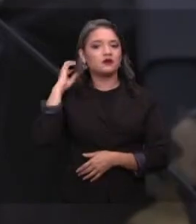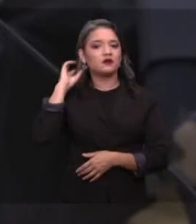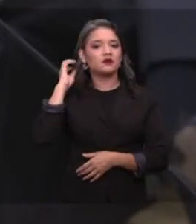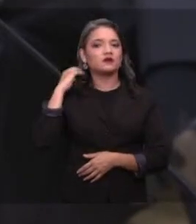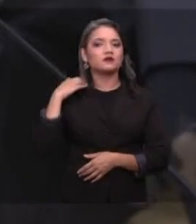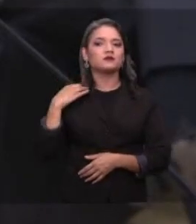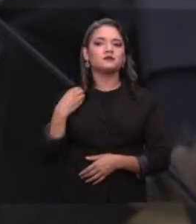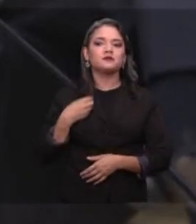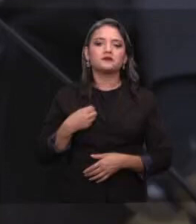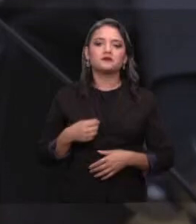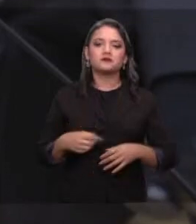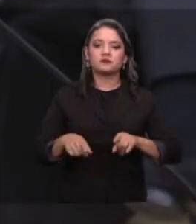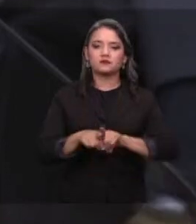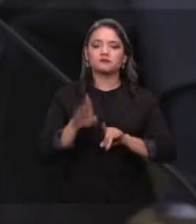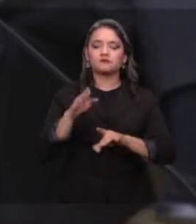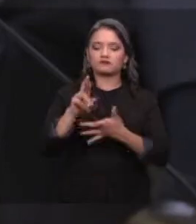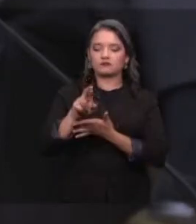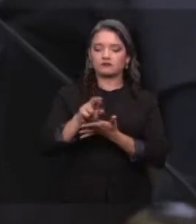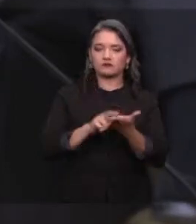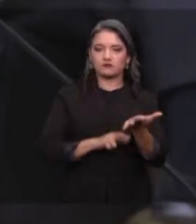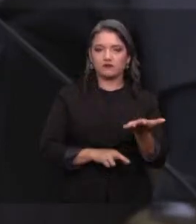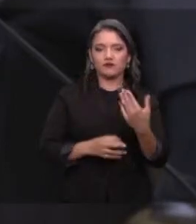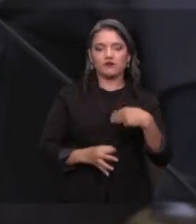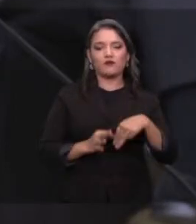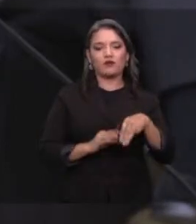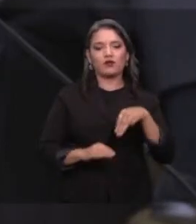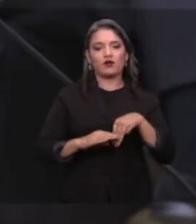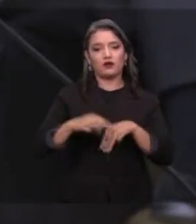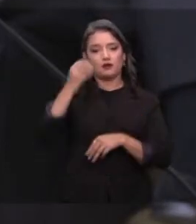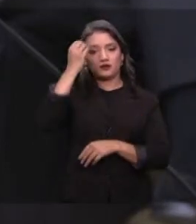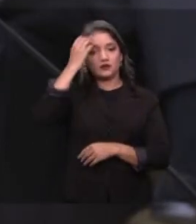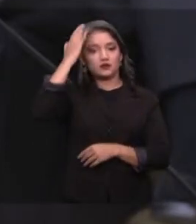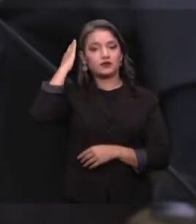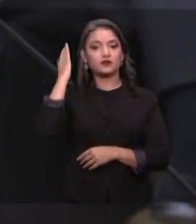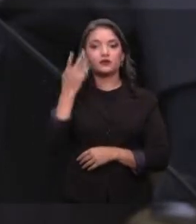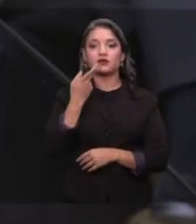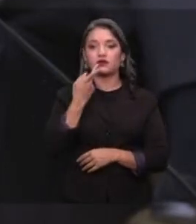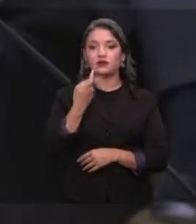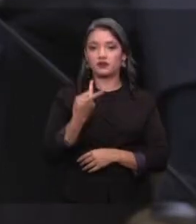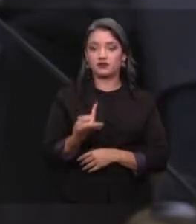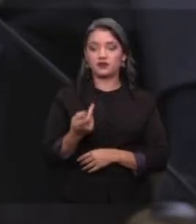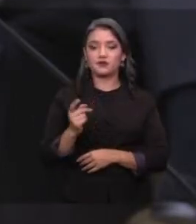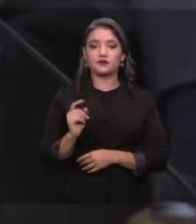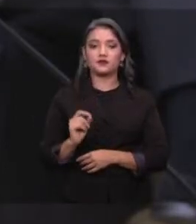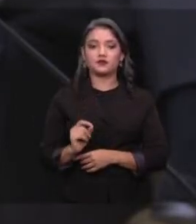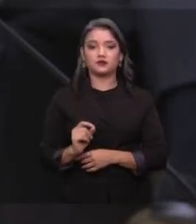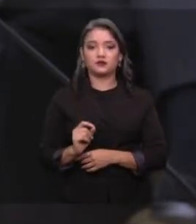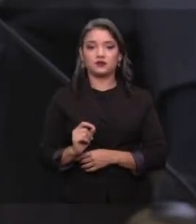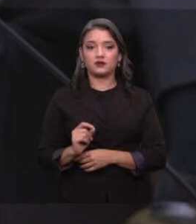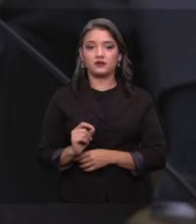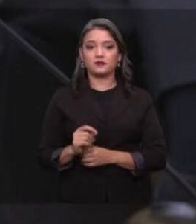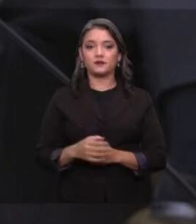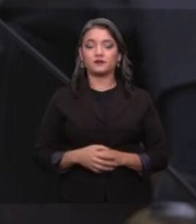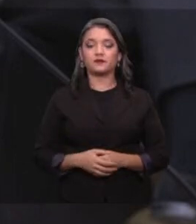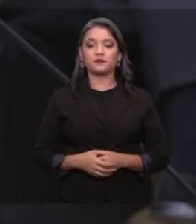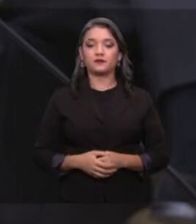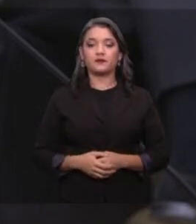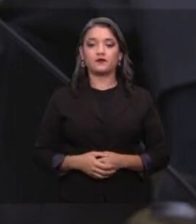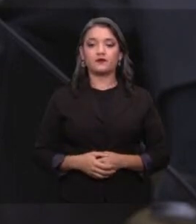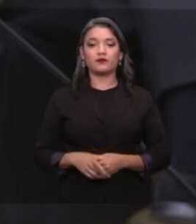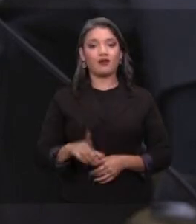Como também já se disse no relatório do ministro Luiz Fux, é um fato notório, há um